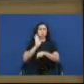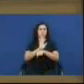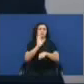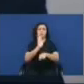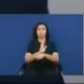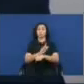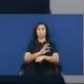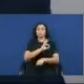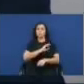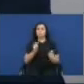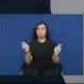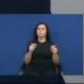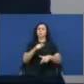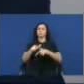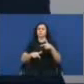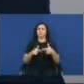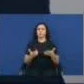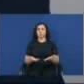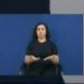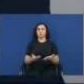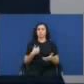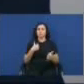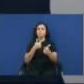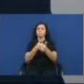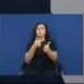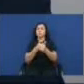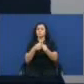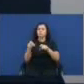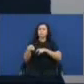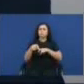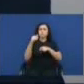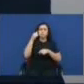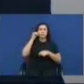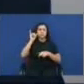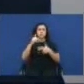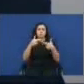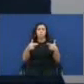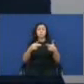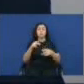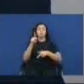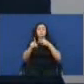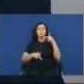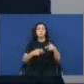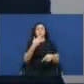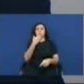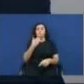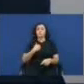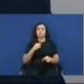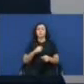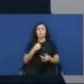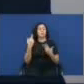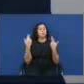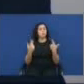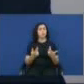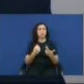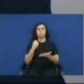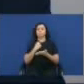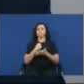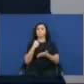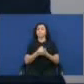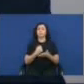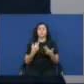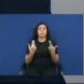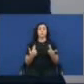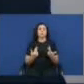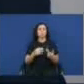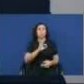Militar trabalhar. Eu estive recentemente na área rural, a cobrança dos moradores de lá também não é diferente. Fomos lá